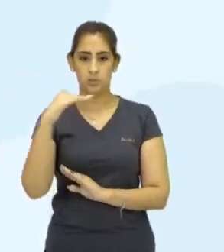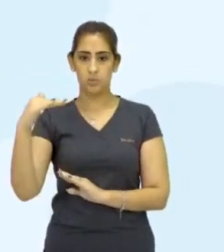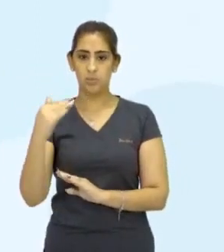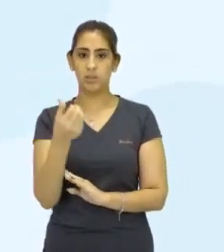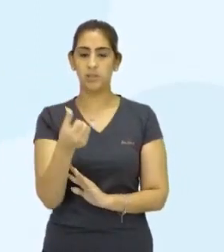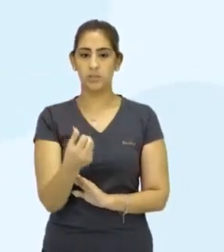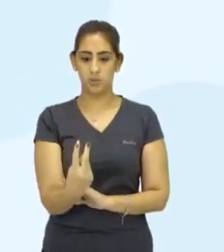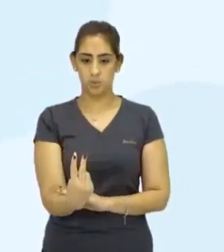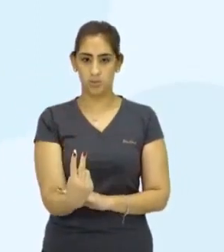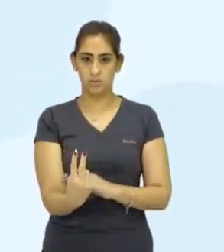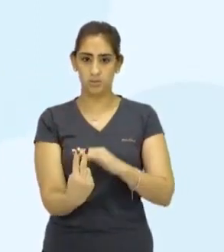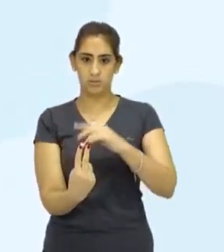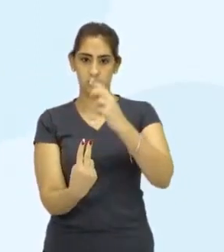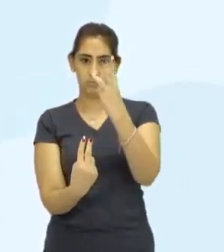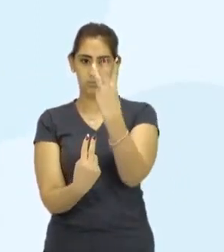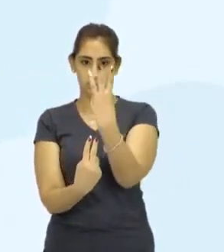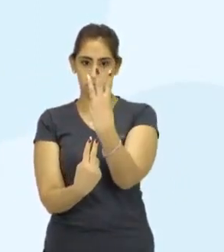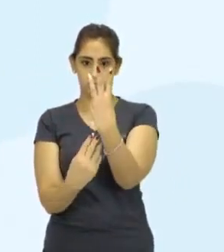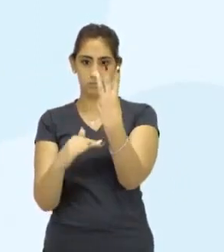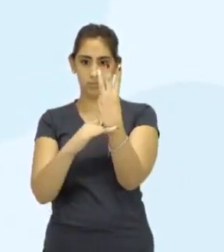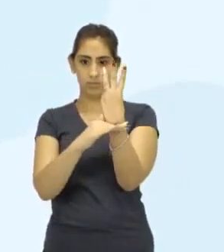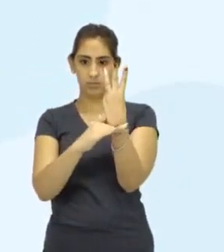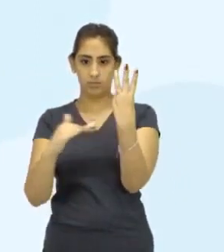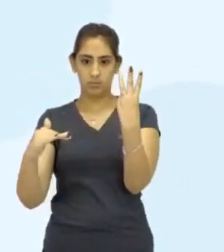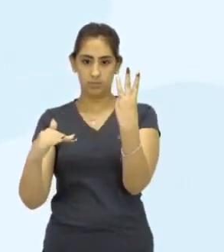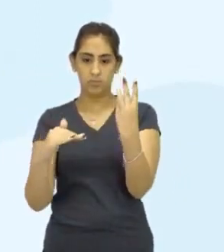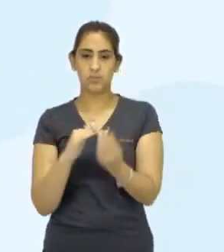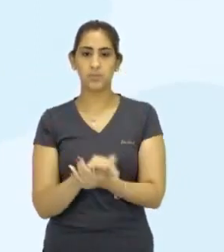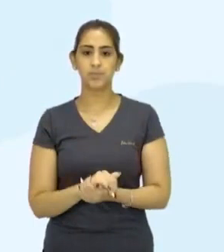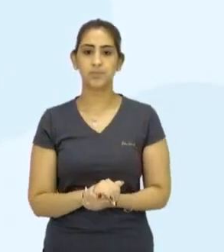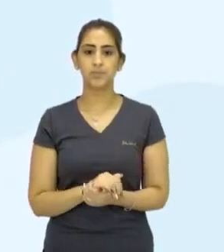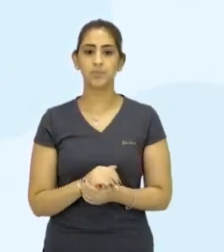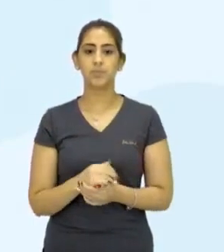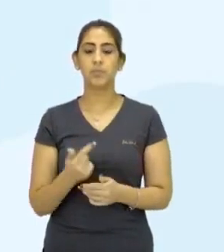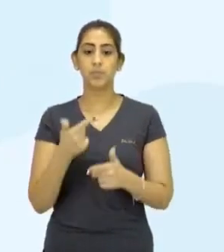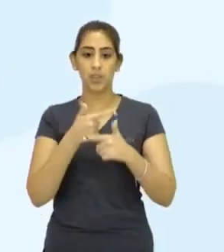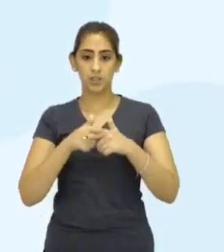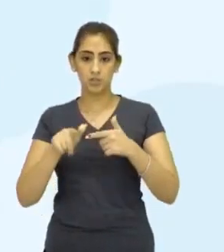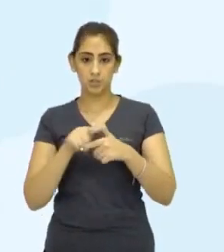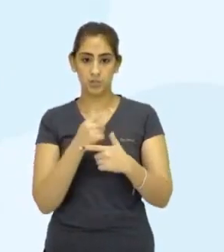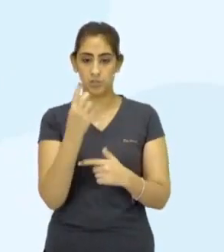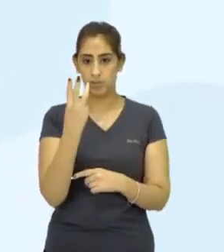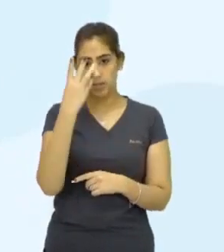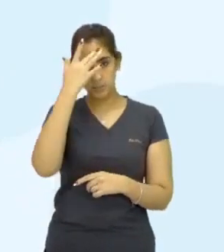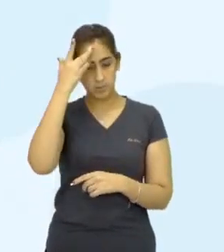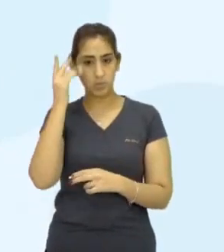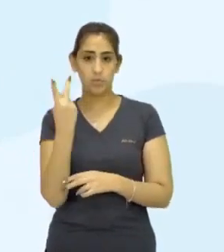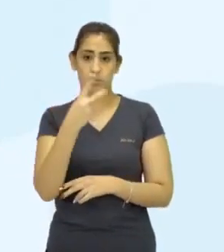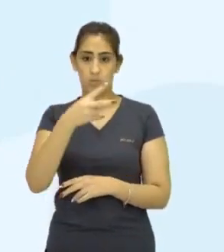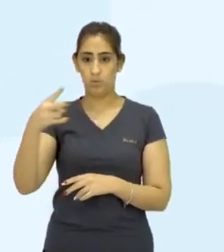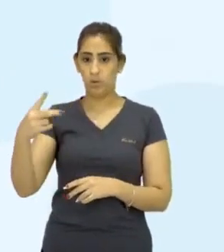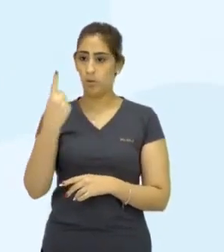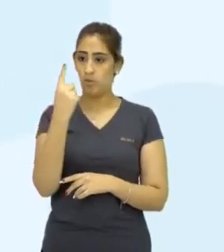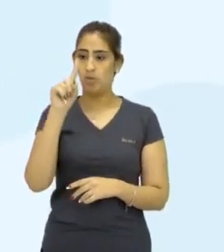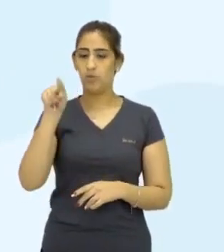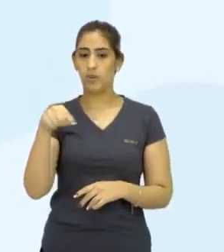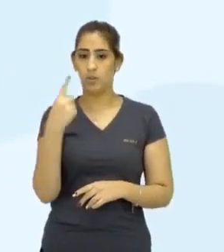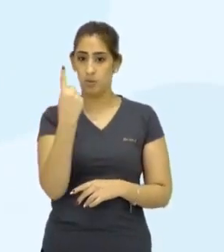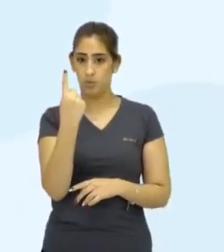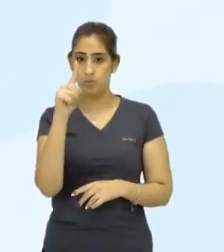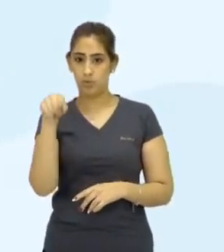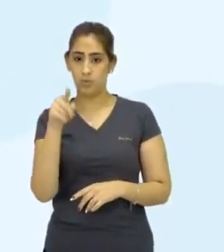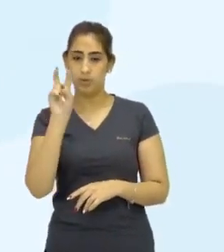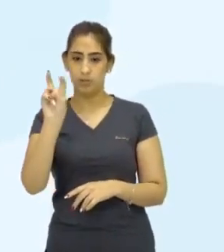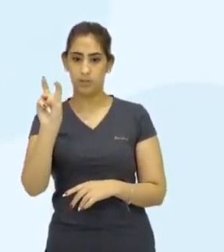depois horizontal. 3 meios ou R$3 dividido para duas pessoas, R$1,50. Ou seja, 1,5. Ah,